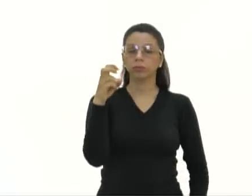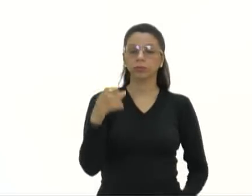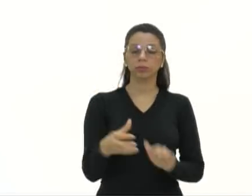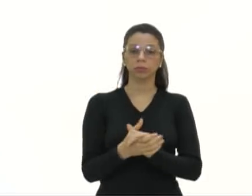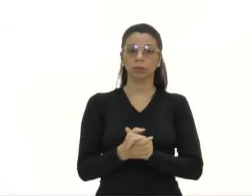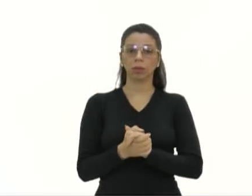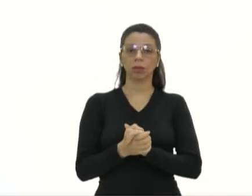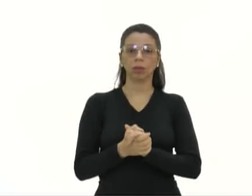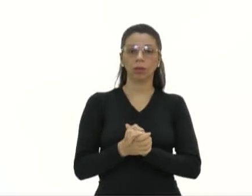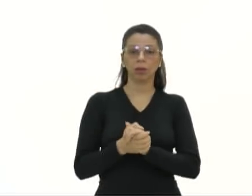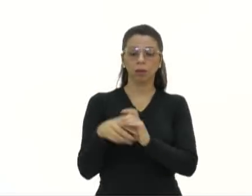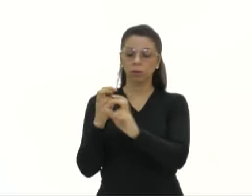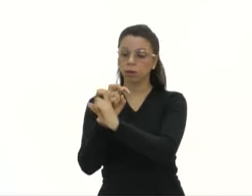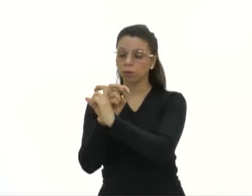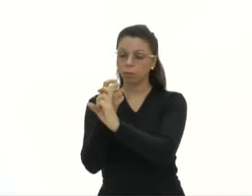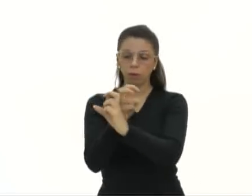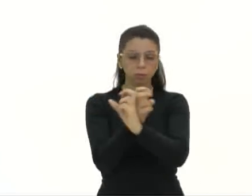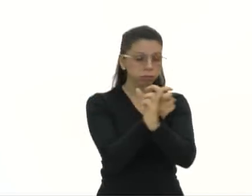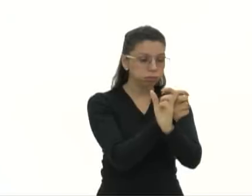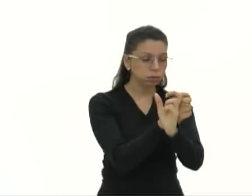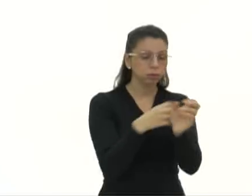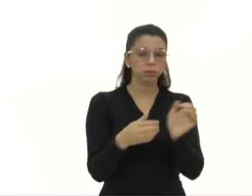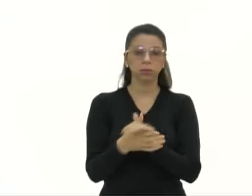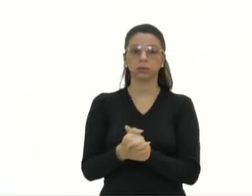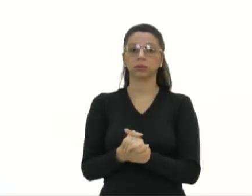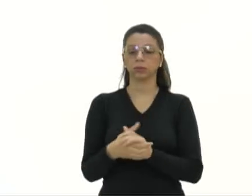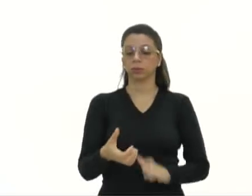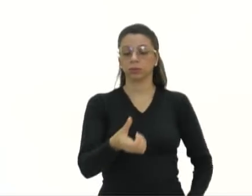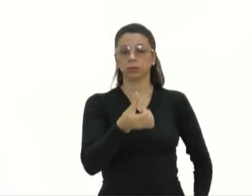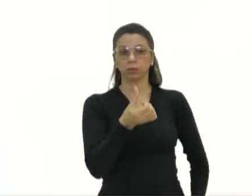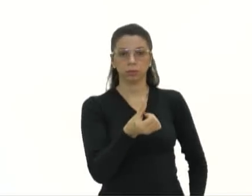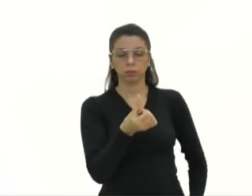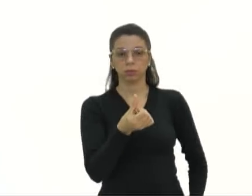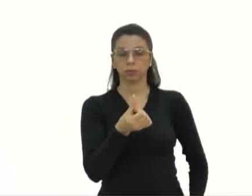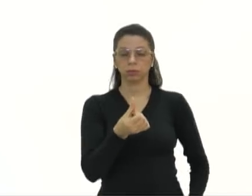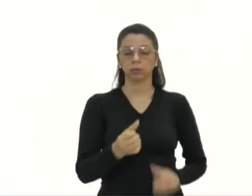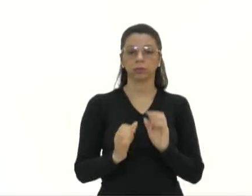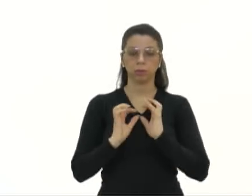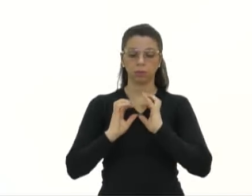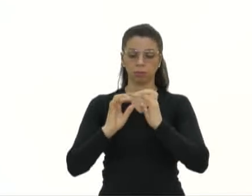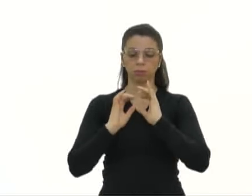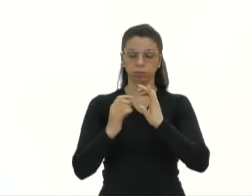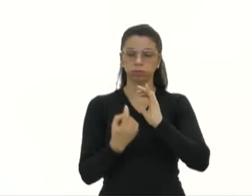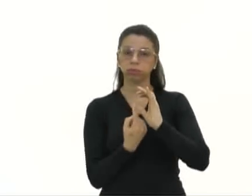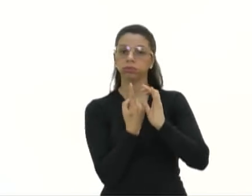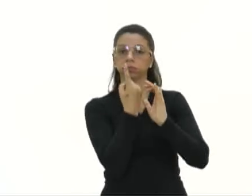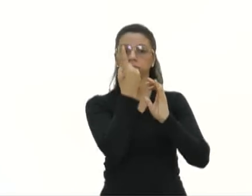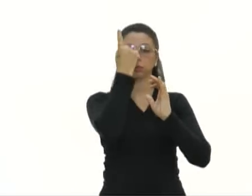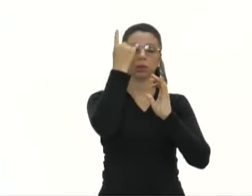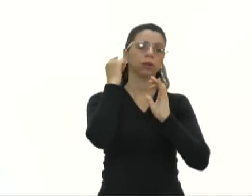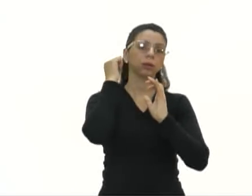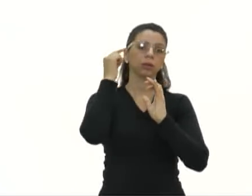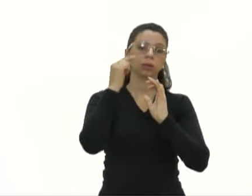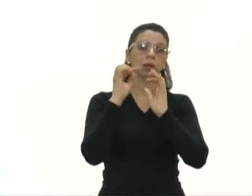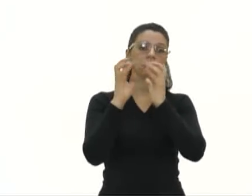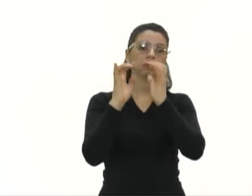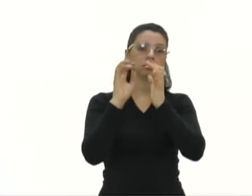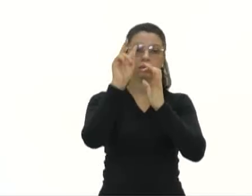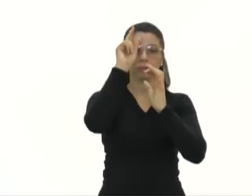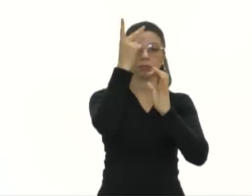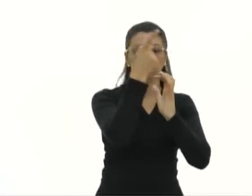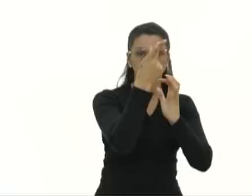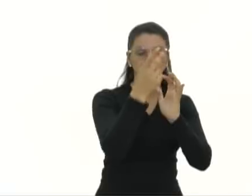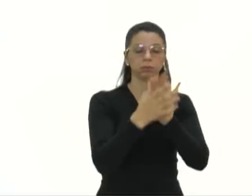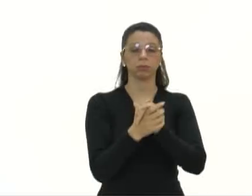das vibrações pelos ossículos. E sexto, condução de impulsos nervosos pelo nervo auditivo até o cérebro. Então